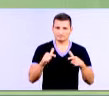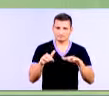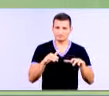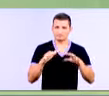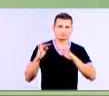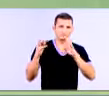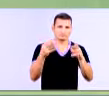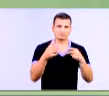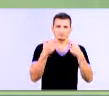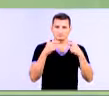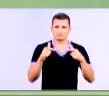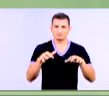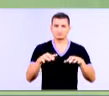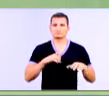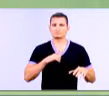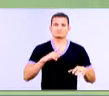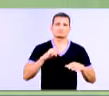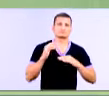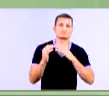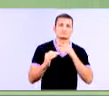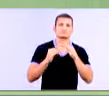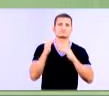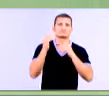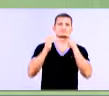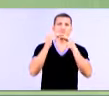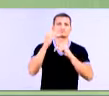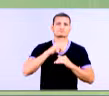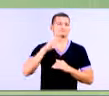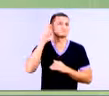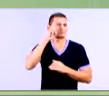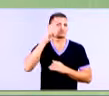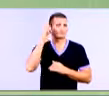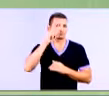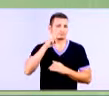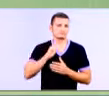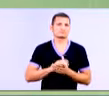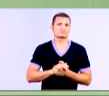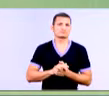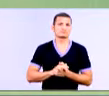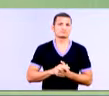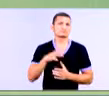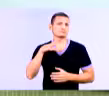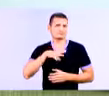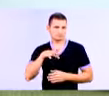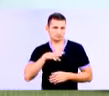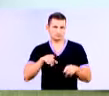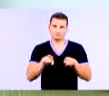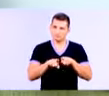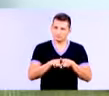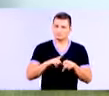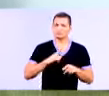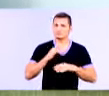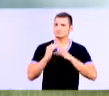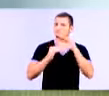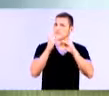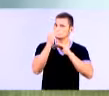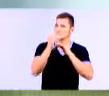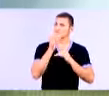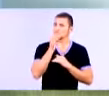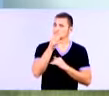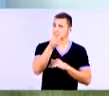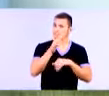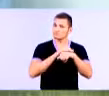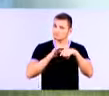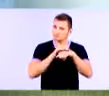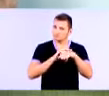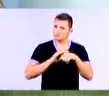linguagem tem uma evolução, né, tem todo o histórico. Até a nossa linguagem sofreu evolução. Se você for conversar com alguém